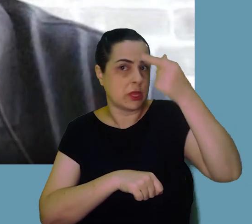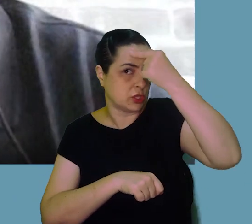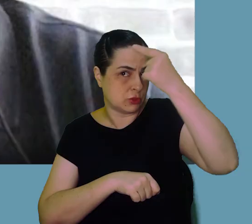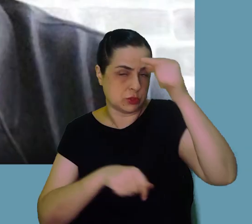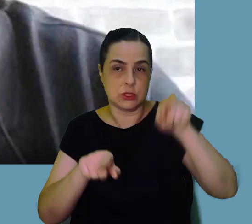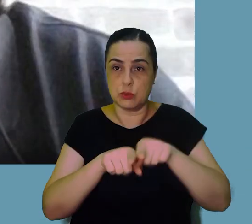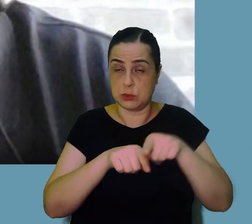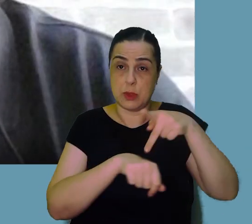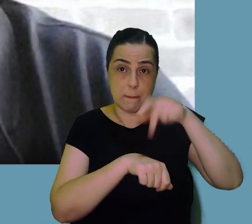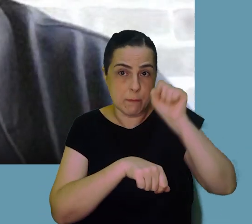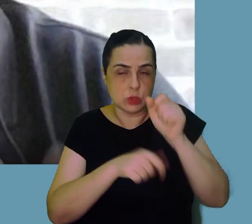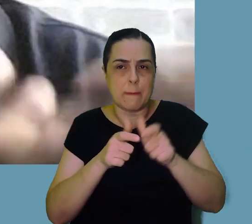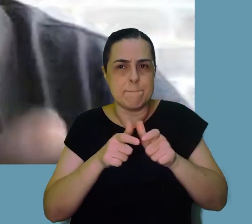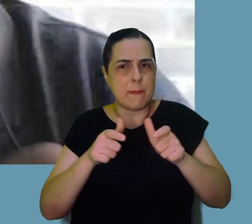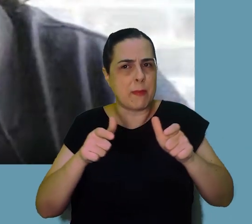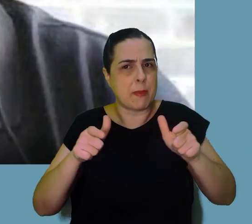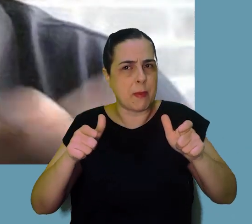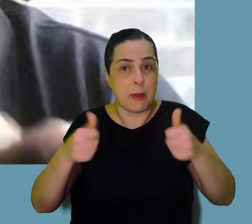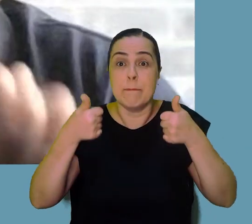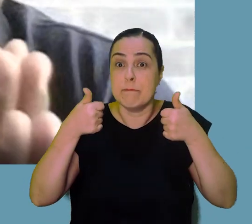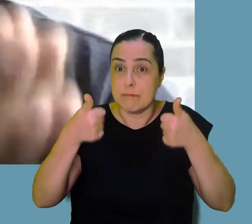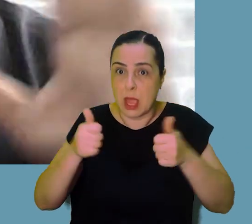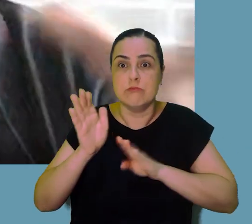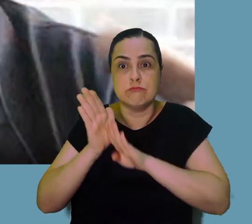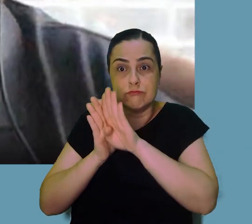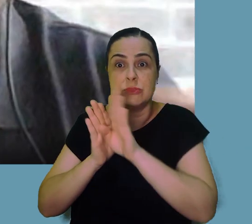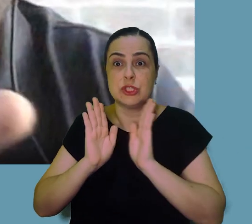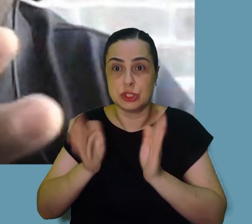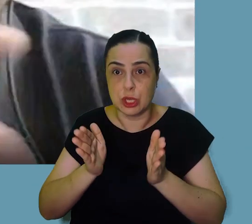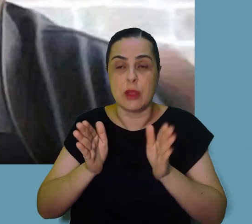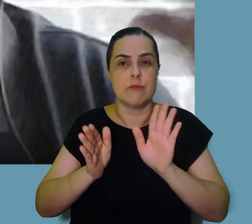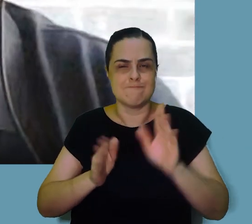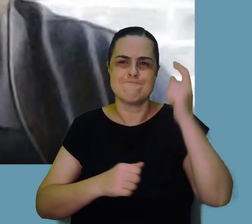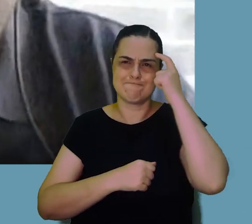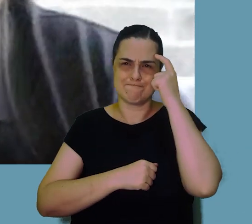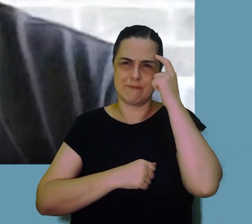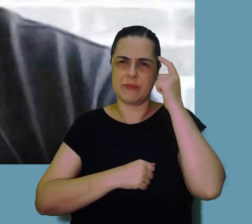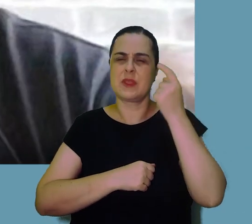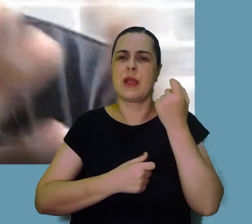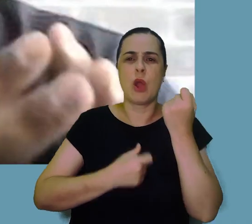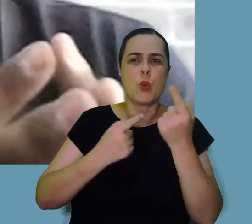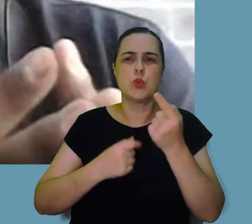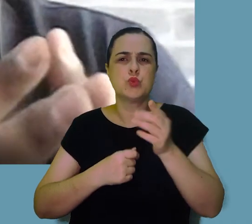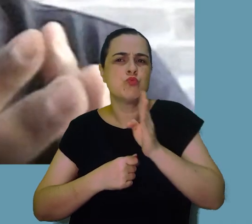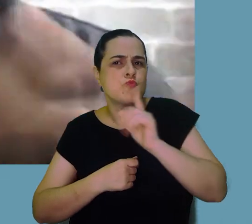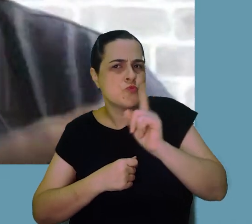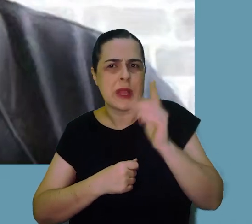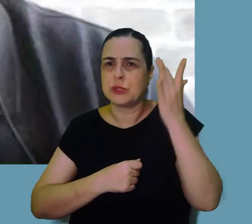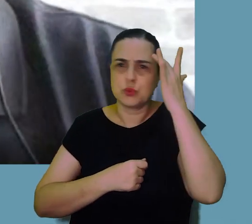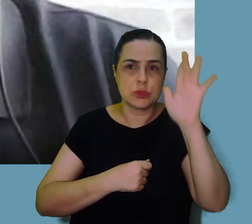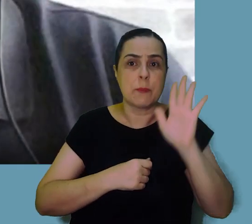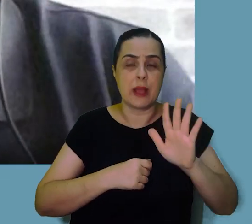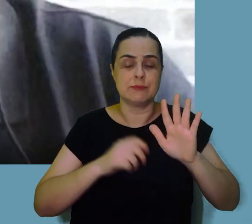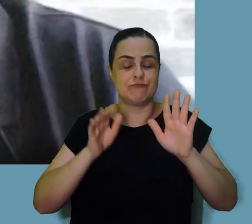aumentou significativamente, né? Inclusive considerando que é um aspecto que eu acho que é muito importante, que pouca gente acomoda,